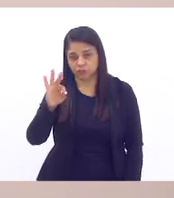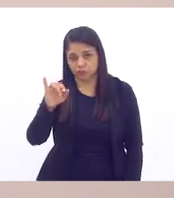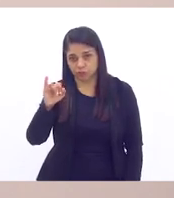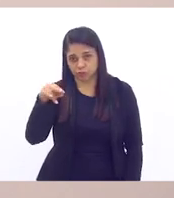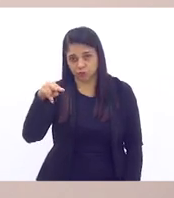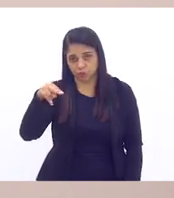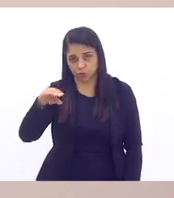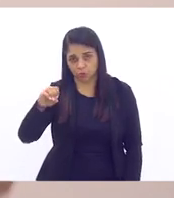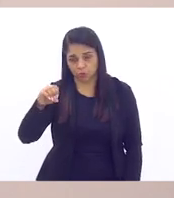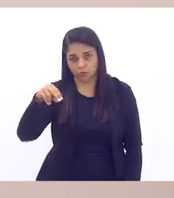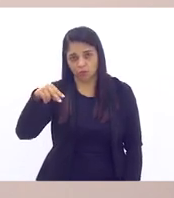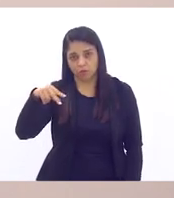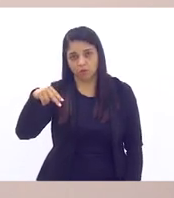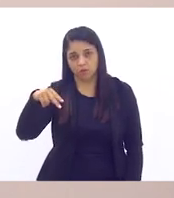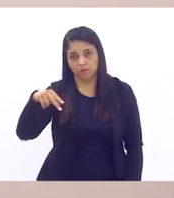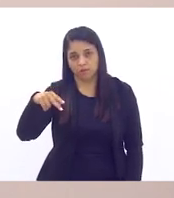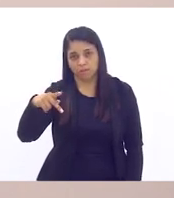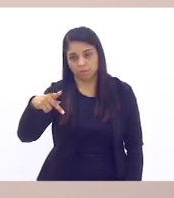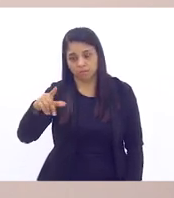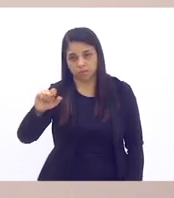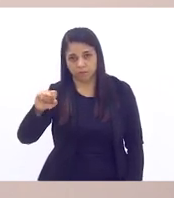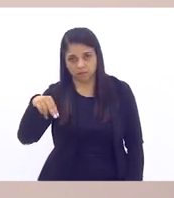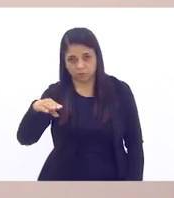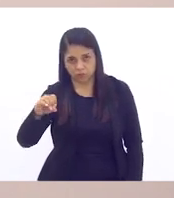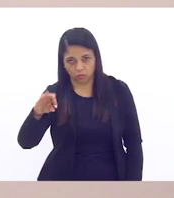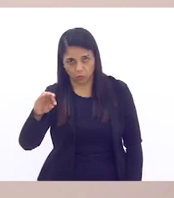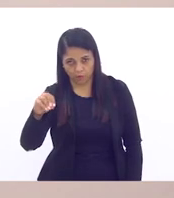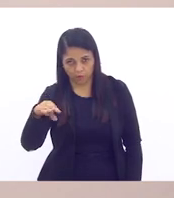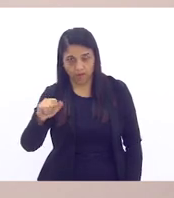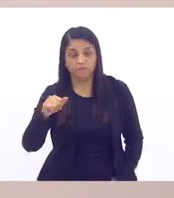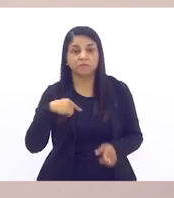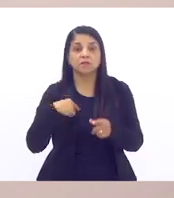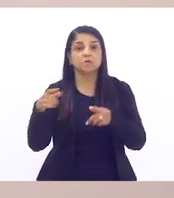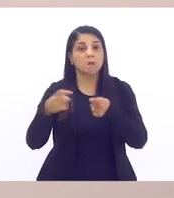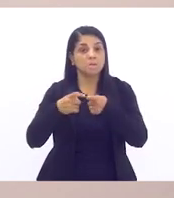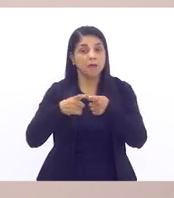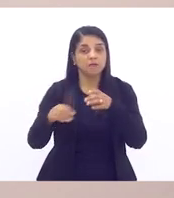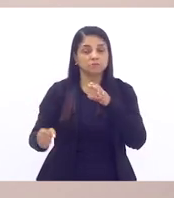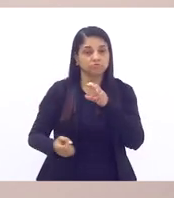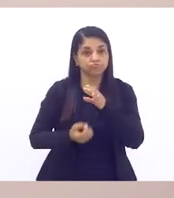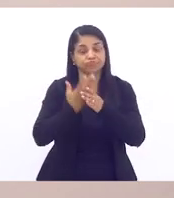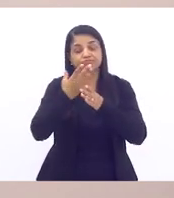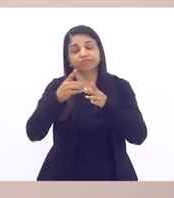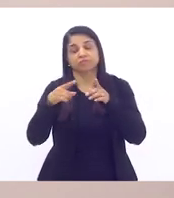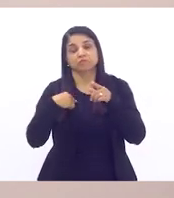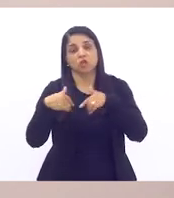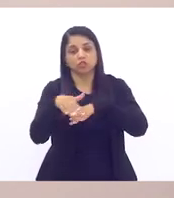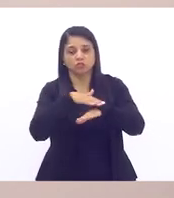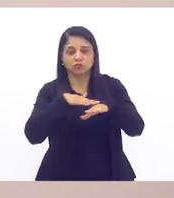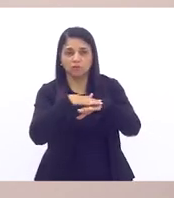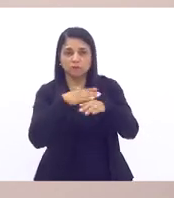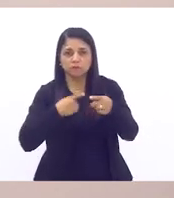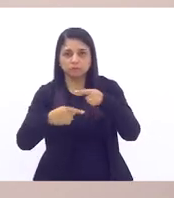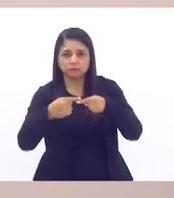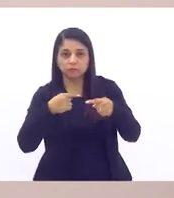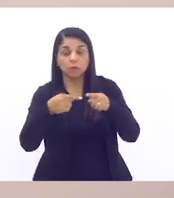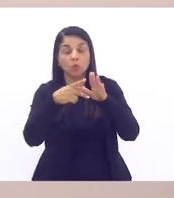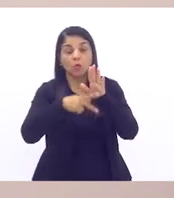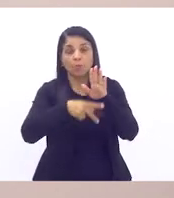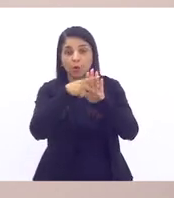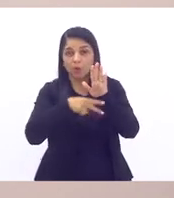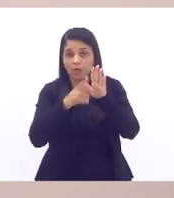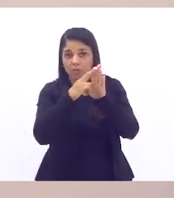INCA esteve no meu gabinete nós falamos sobre a necessidade de se implantar um programa de conscientização